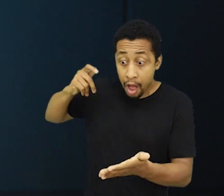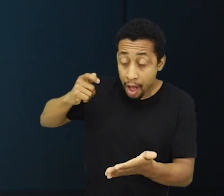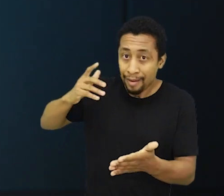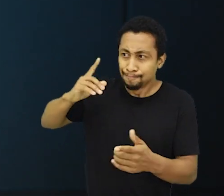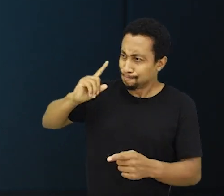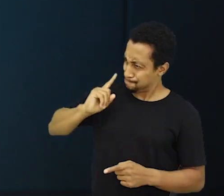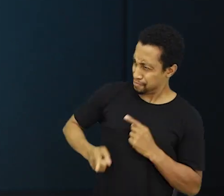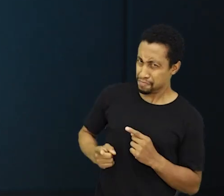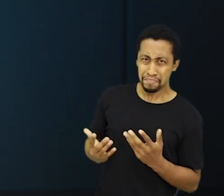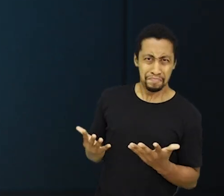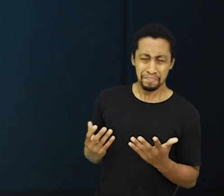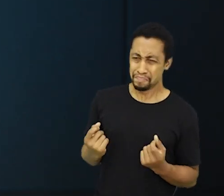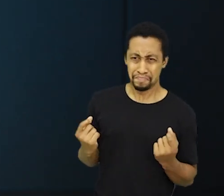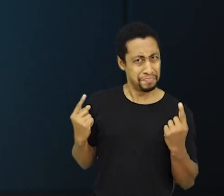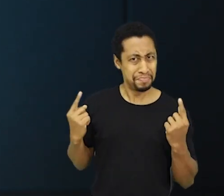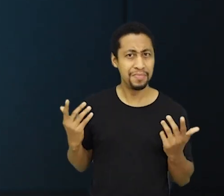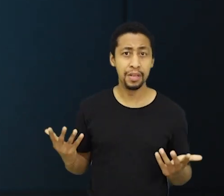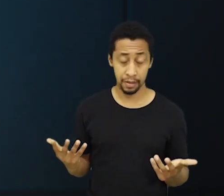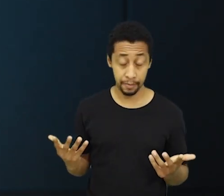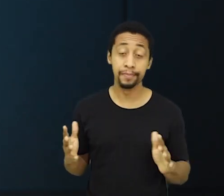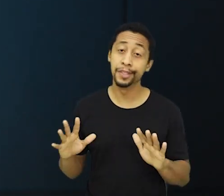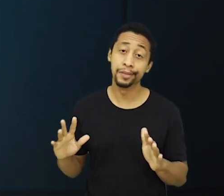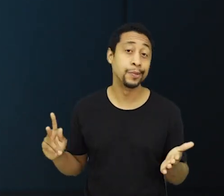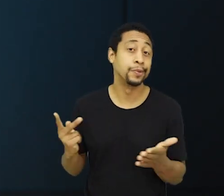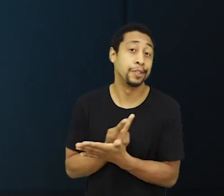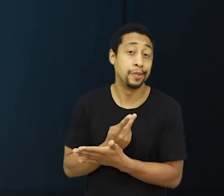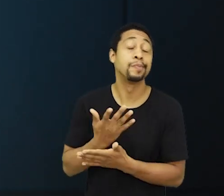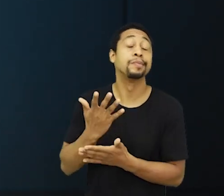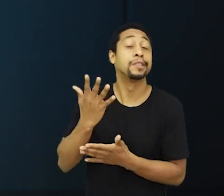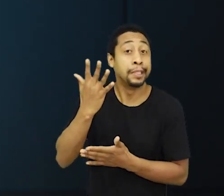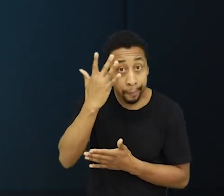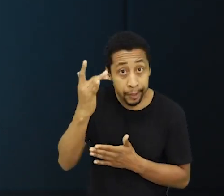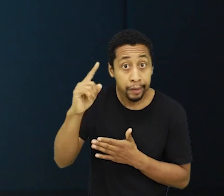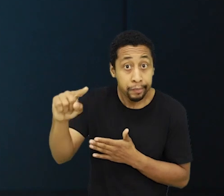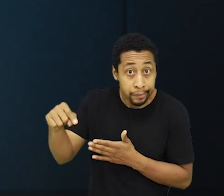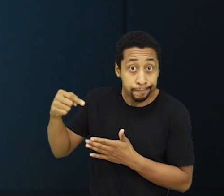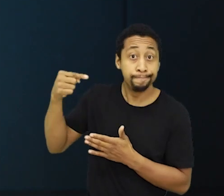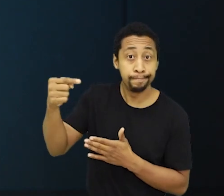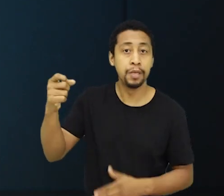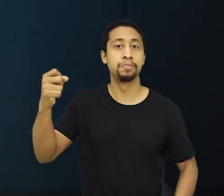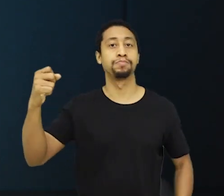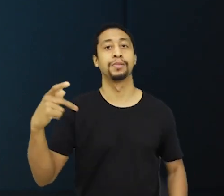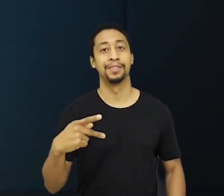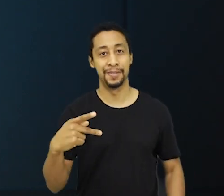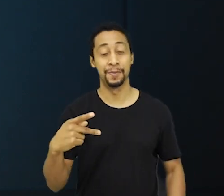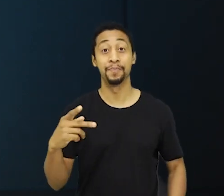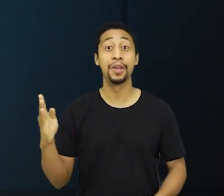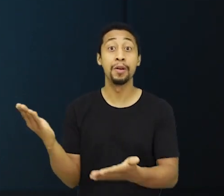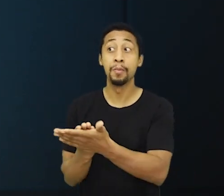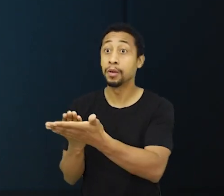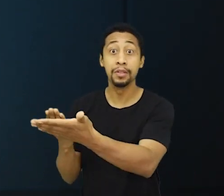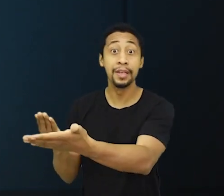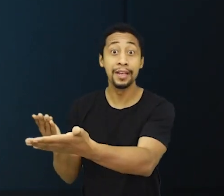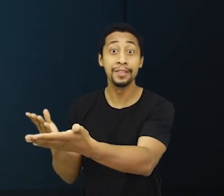sentença. E aí, como ele se aposentou praticamente no dia seguinte, o processo veio